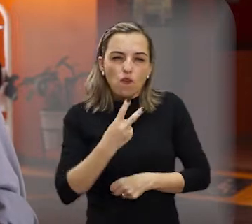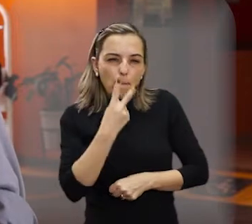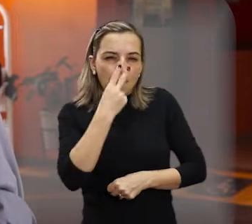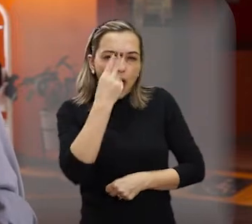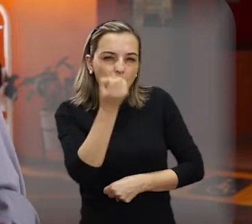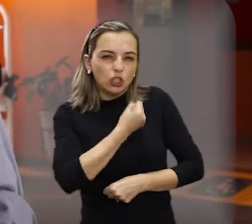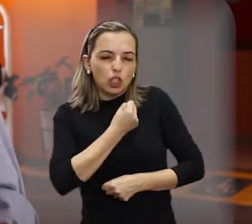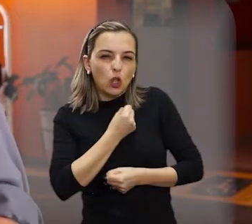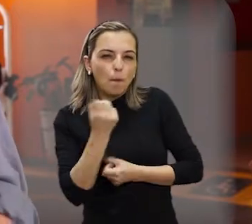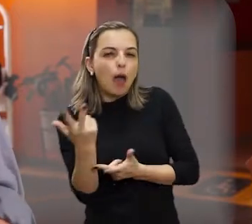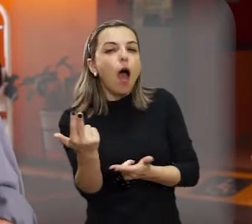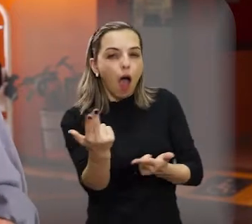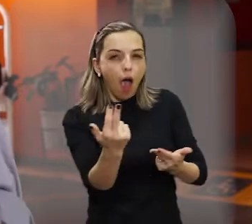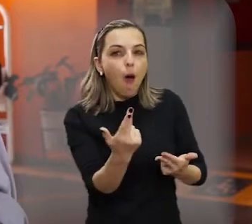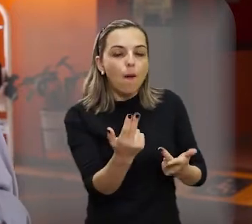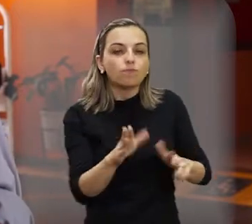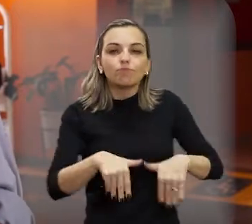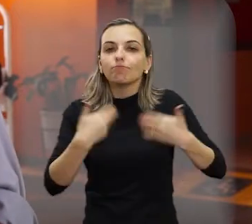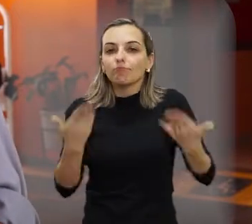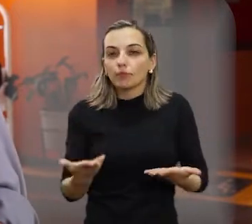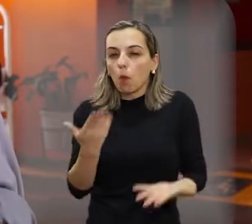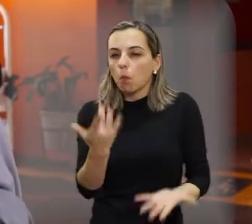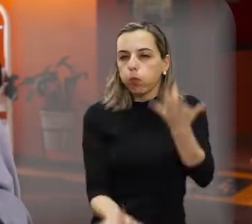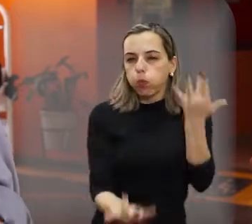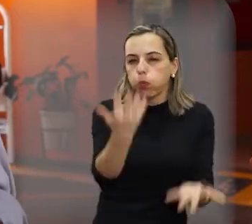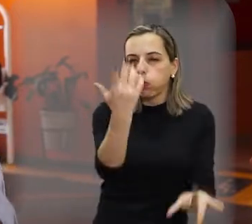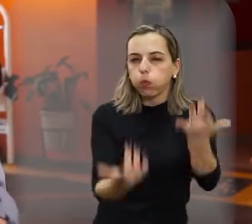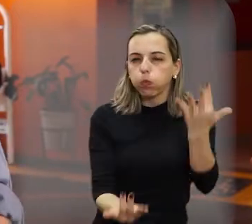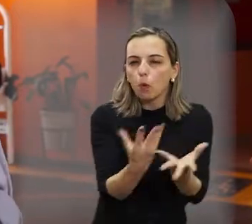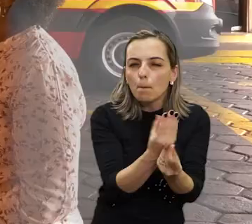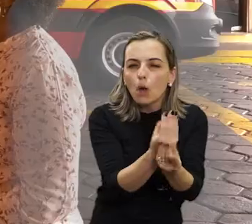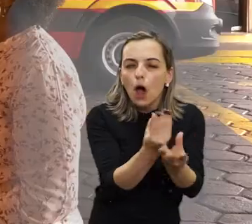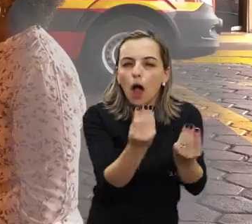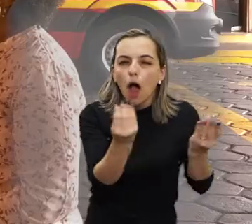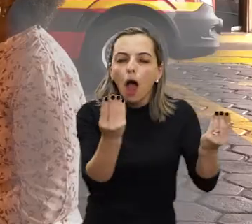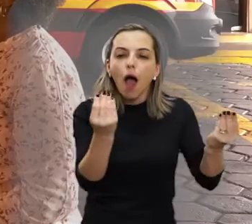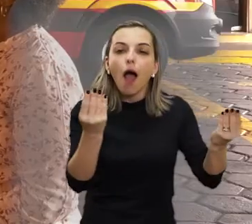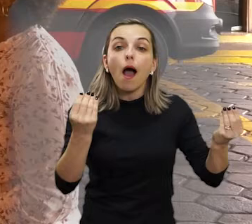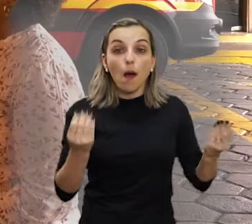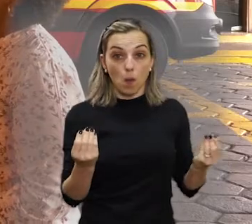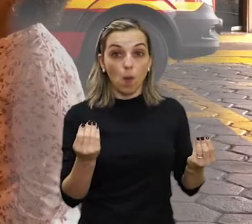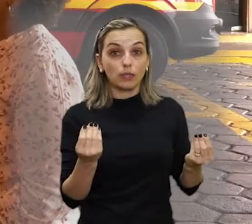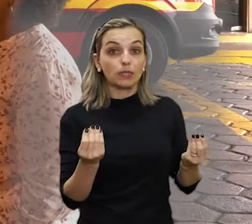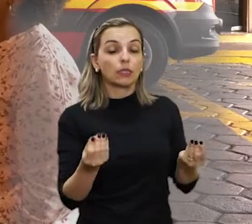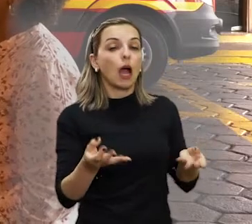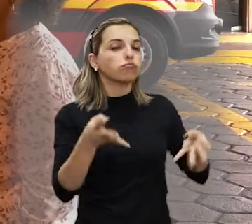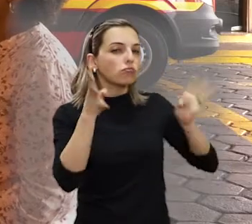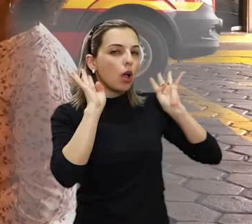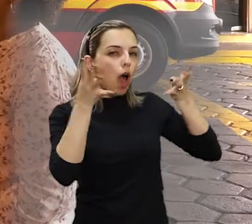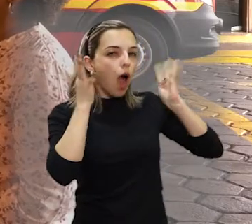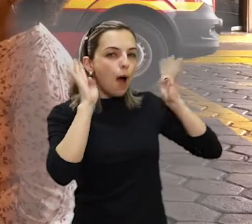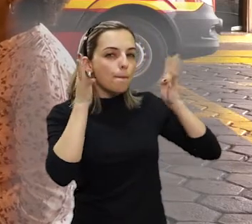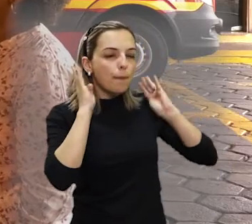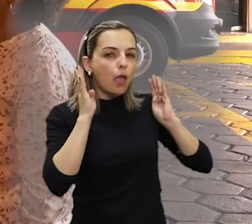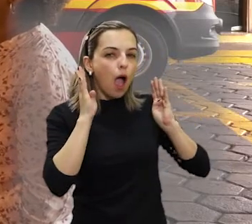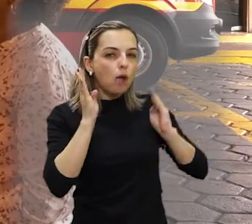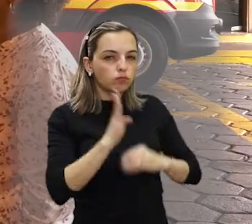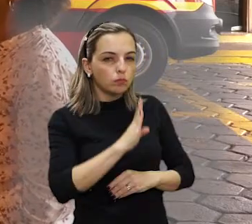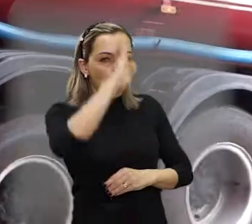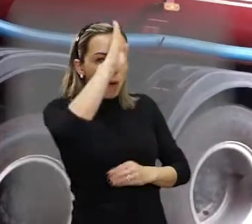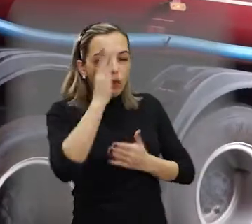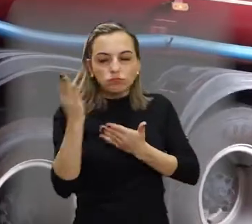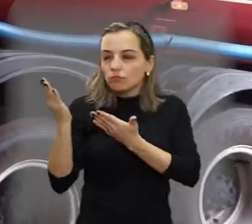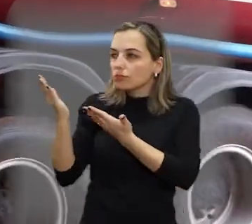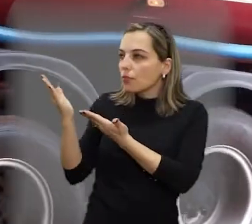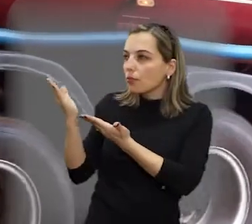1.720 ocorrências. Esse ano a gente está caminhando para esse mesmo número, se a estatística aí seguir esse rumo. Então são muitas